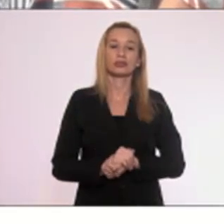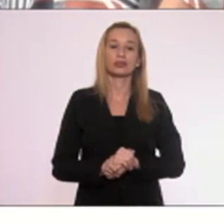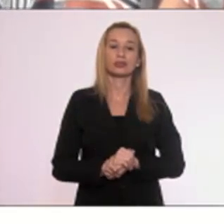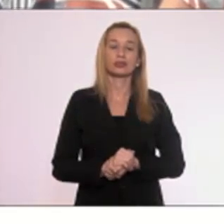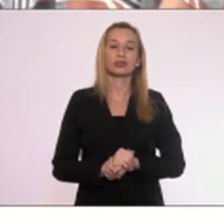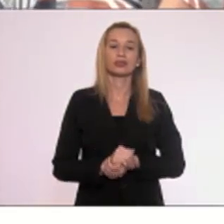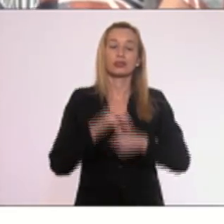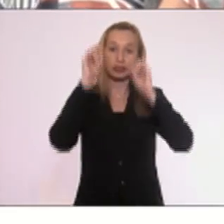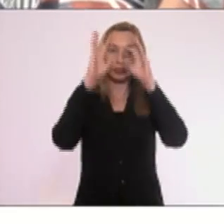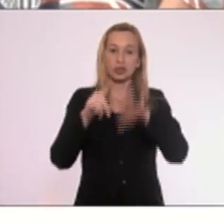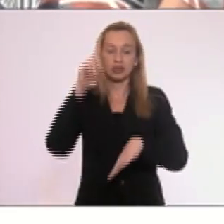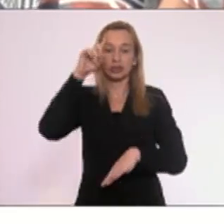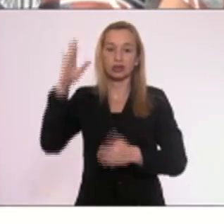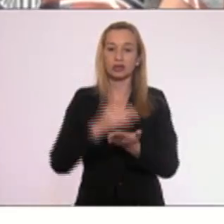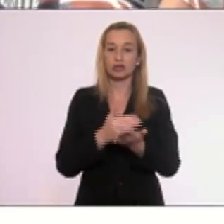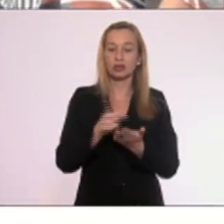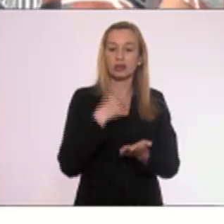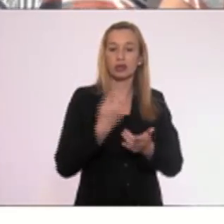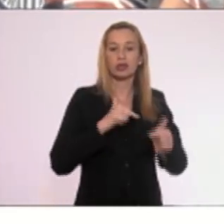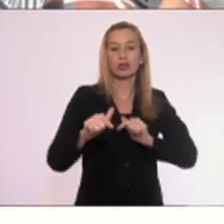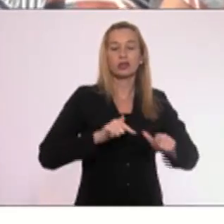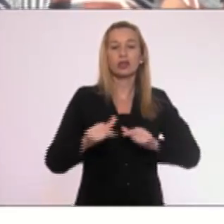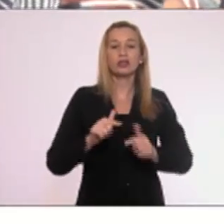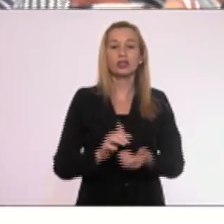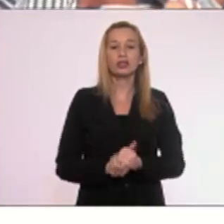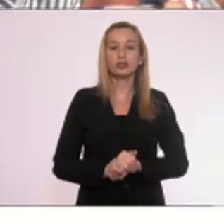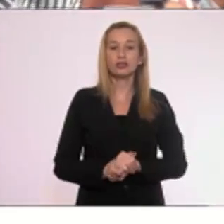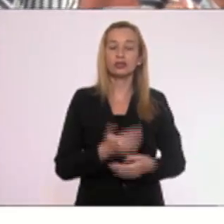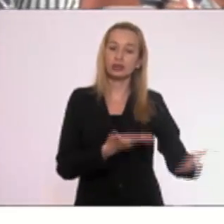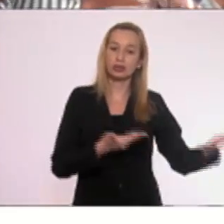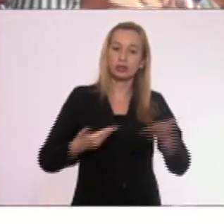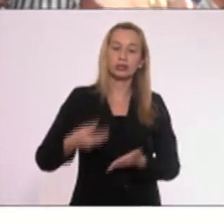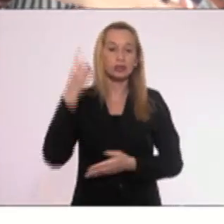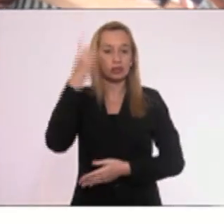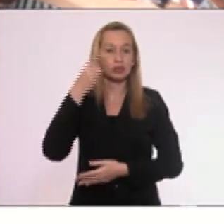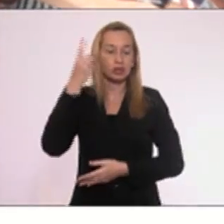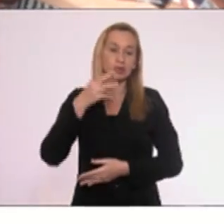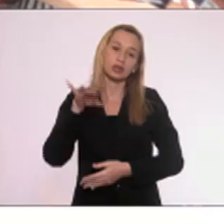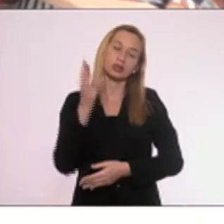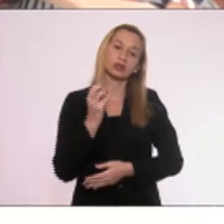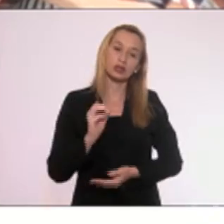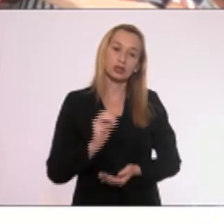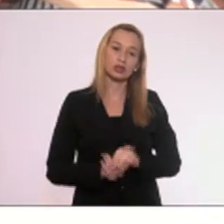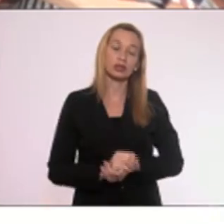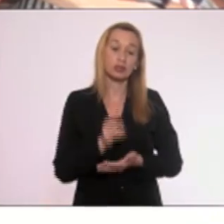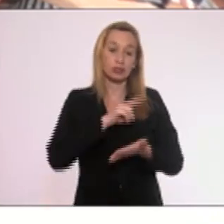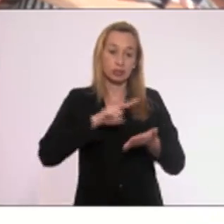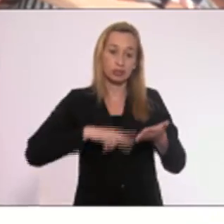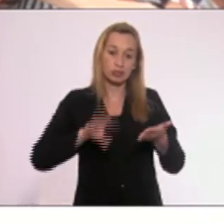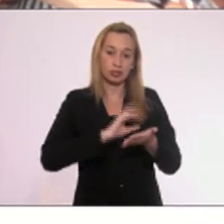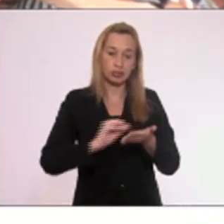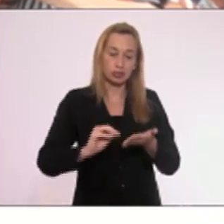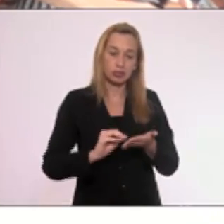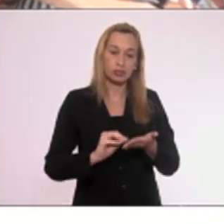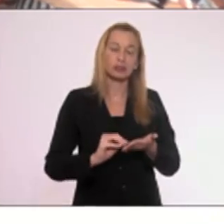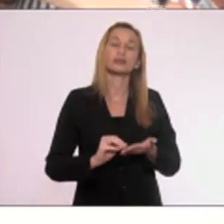Havendo número legal sobre a proteção de Deus, iniciamos o nosso trabalho. A presidência convida o nobre deputado Márcio Pacheco a fazer a